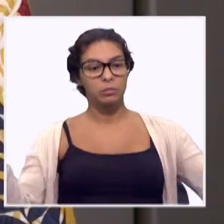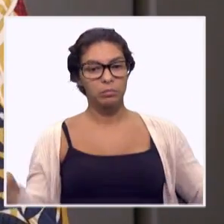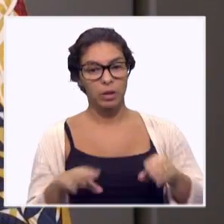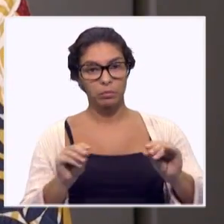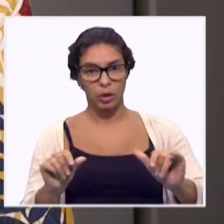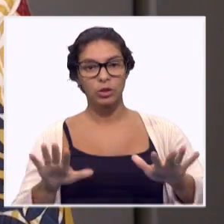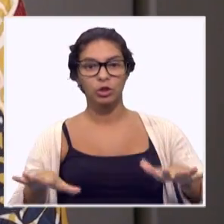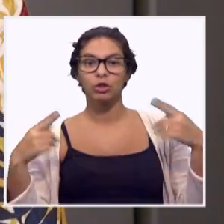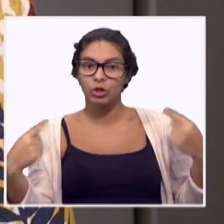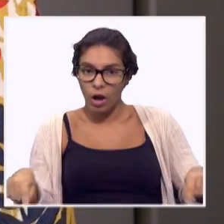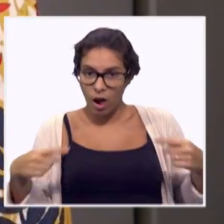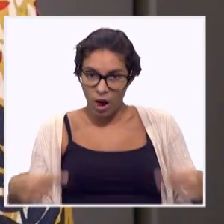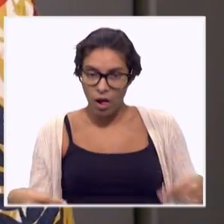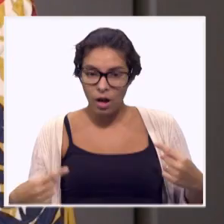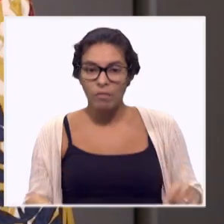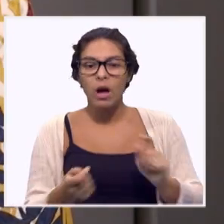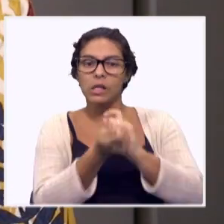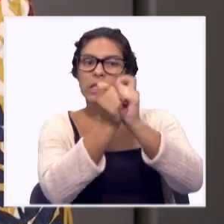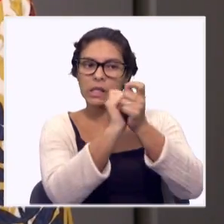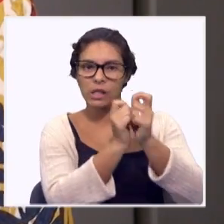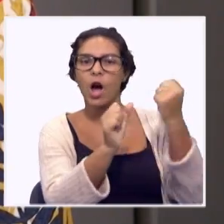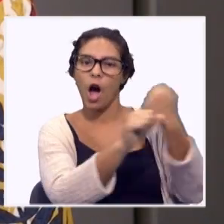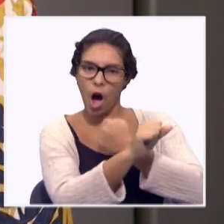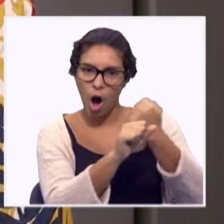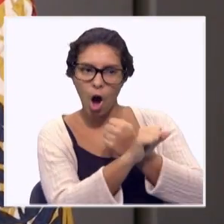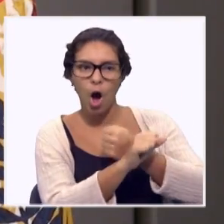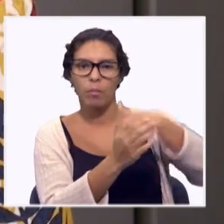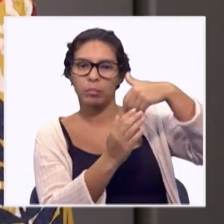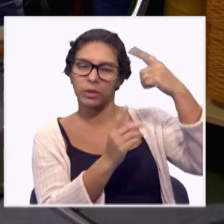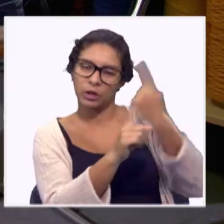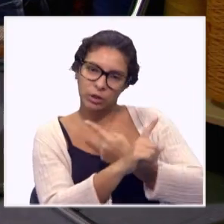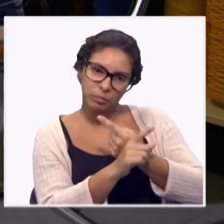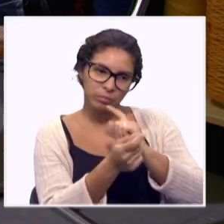espaço já existe, está a ser alvo de algumas remodelações,